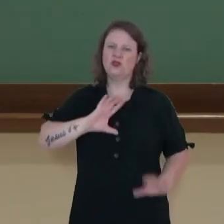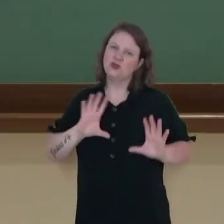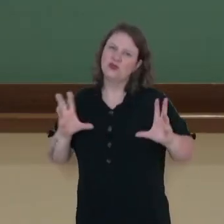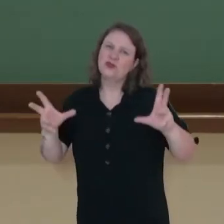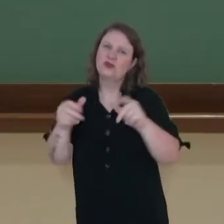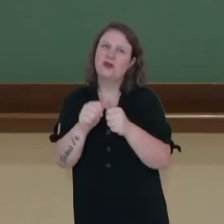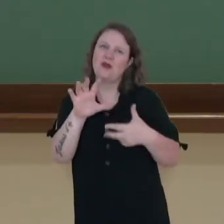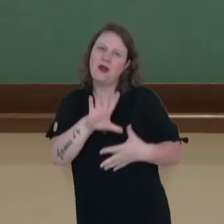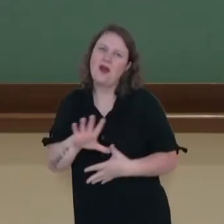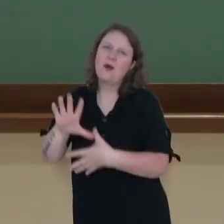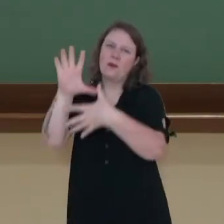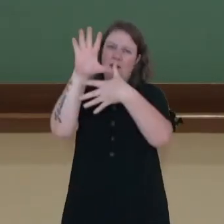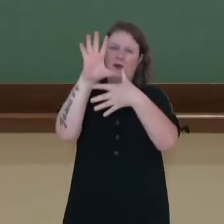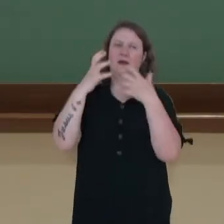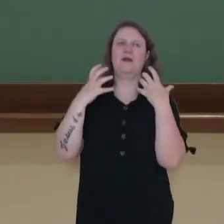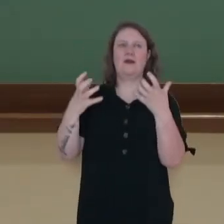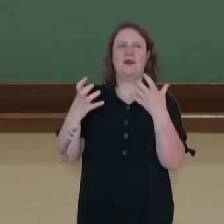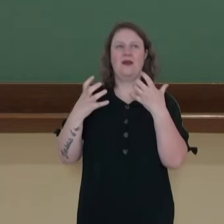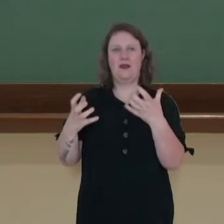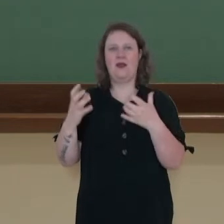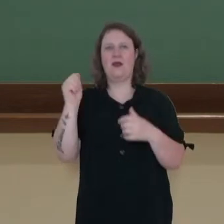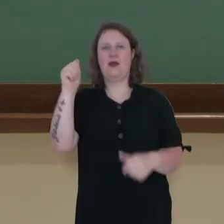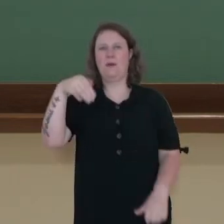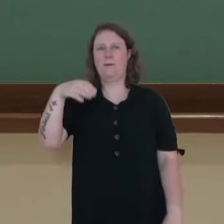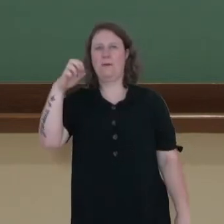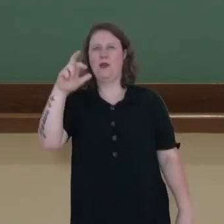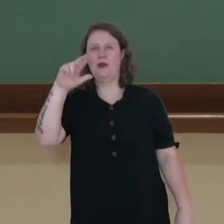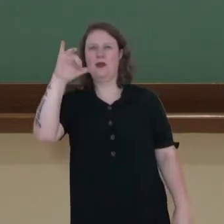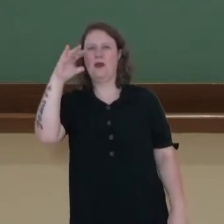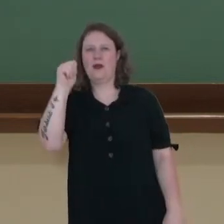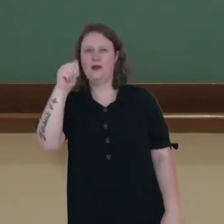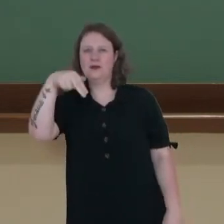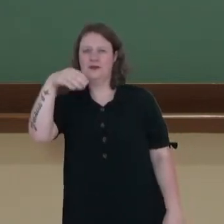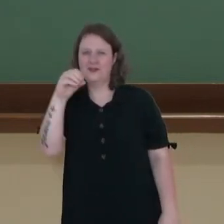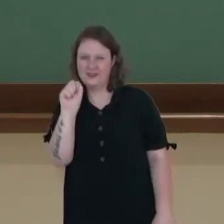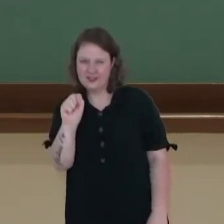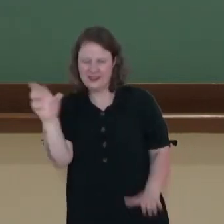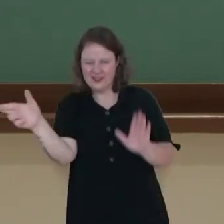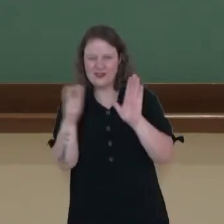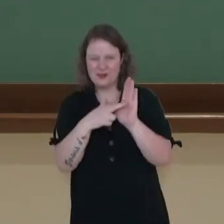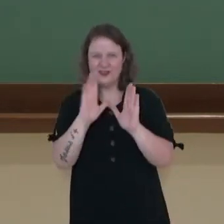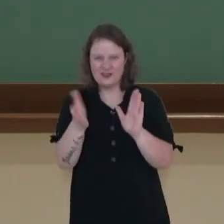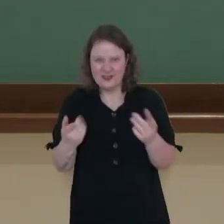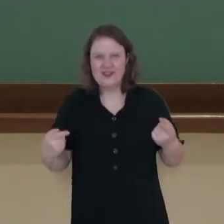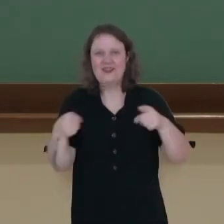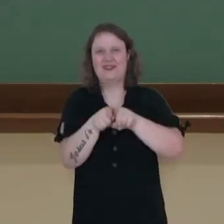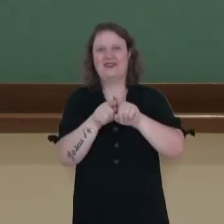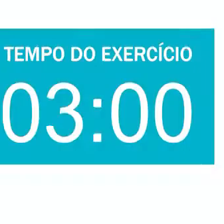queremos ser americanos? Responda a atividade e a gente volta com a correção.